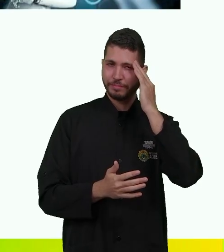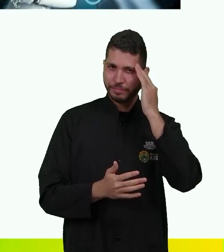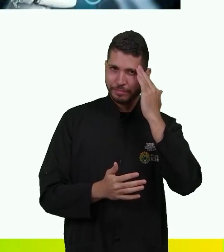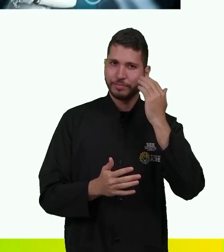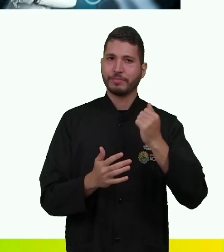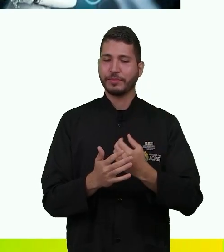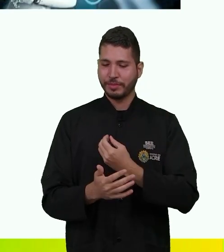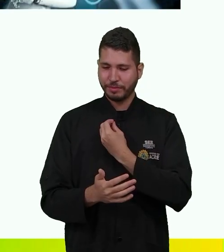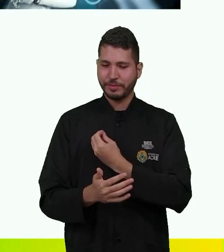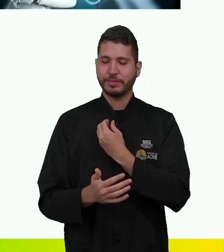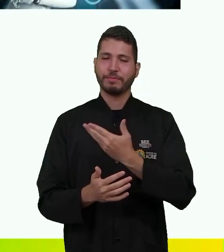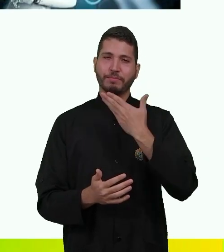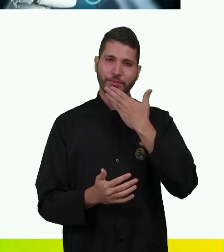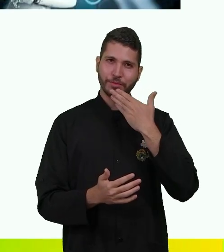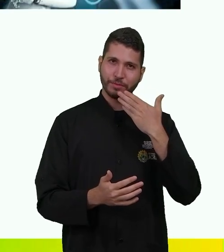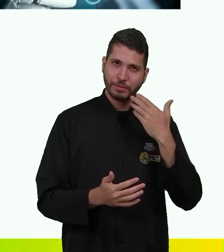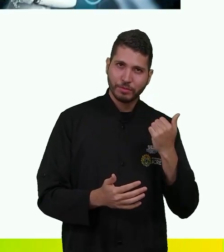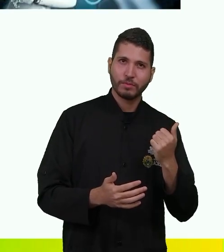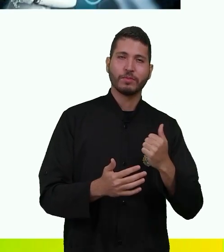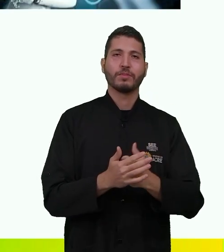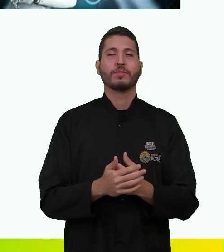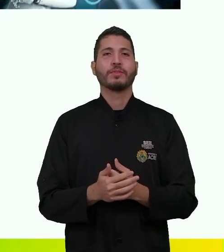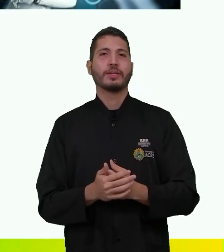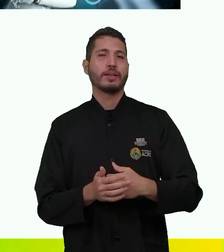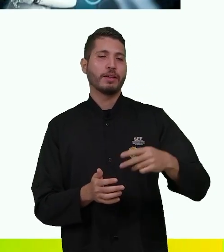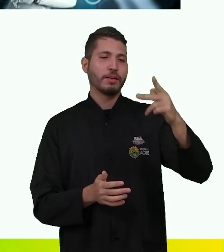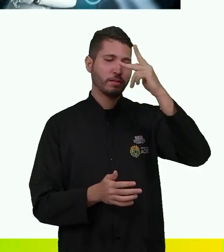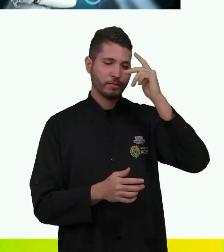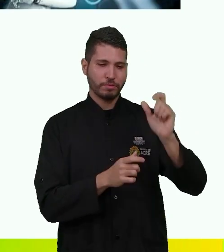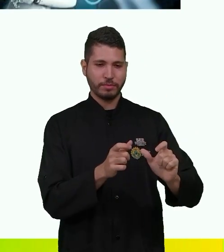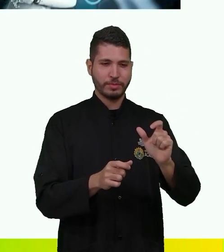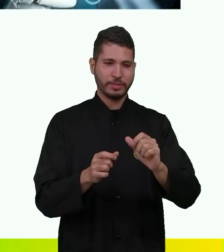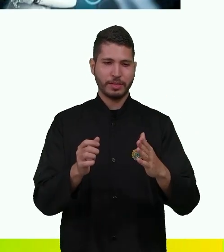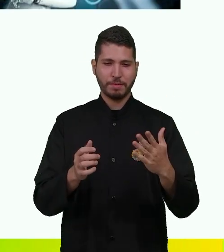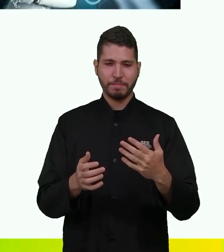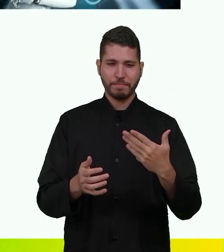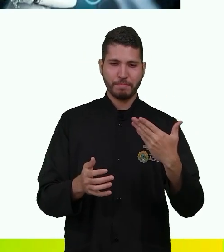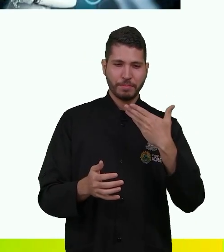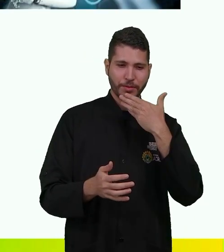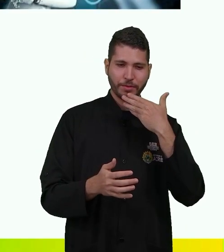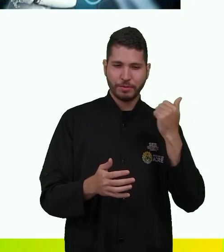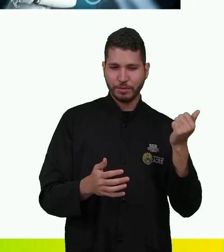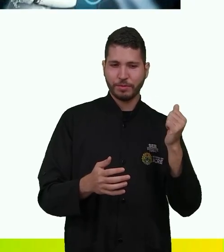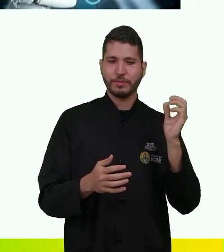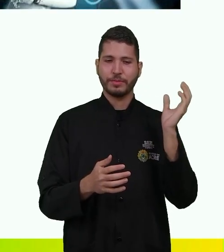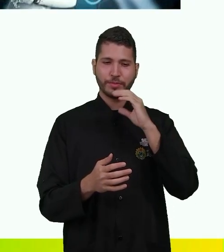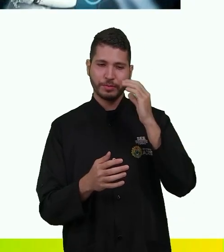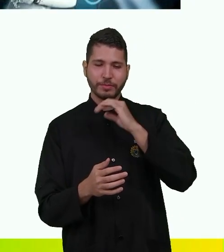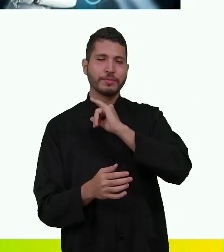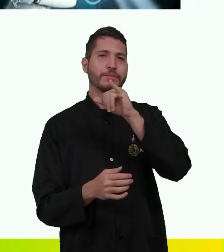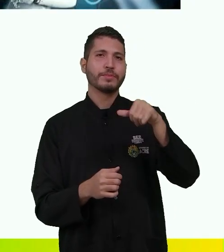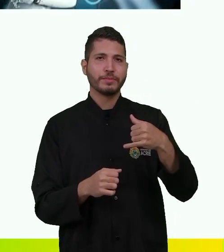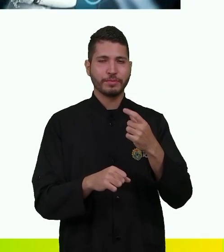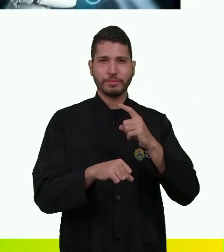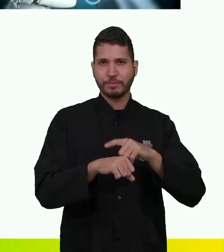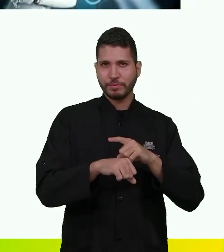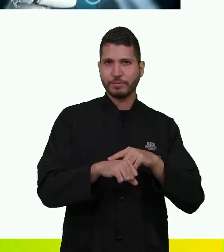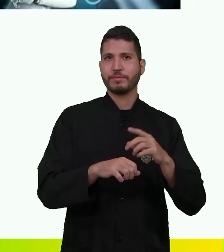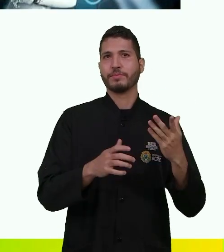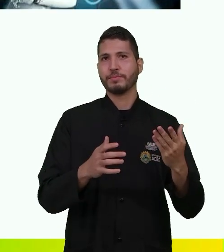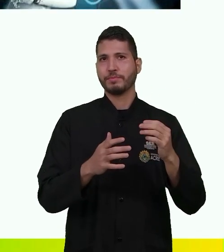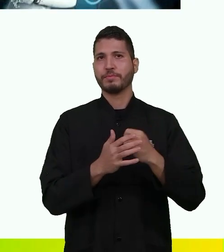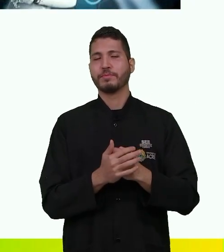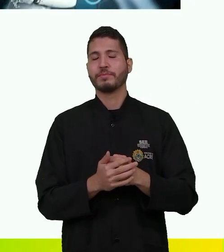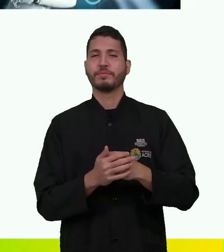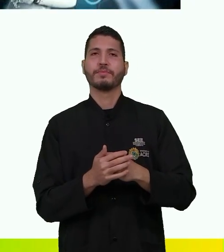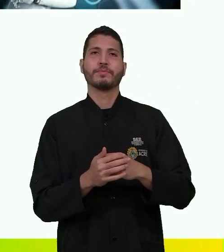humano mudou, o homem passou a estar mais veloz em todos os segmentos, principalmente nas notícias, no